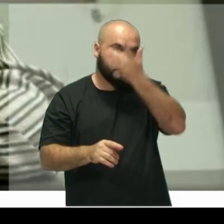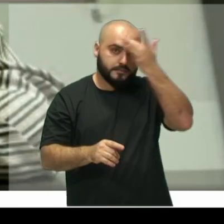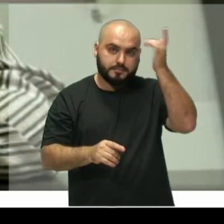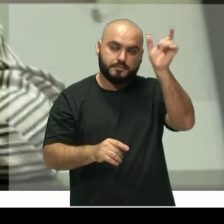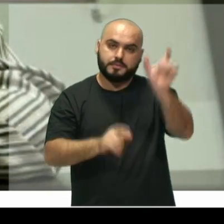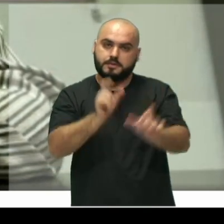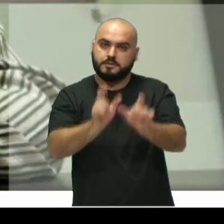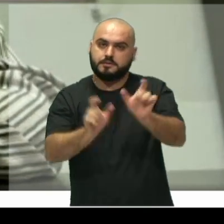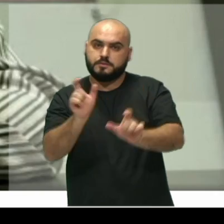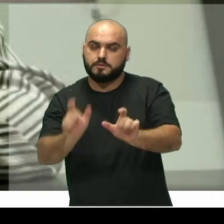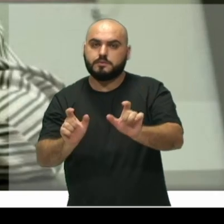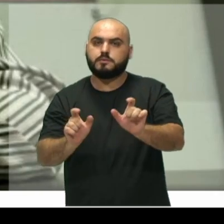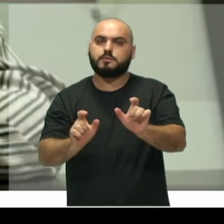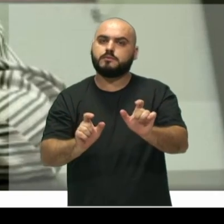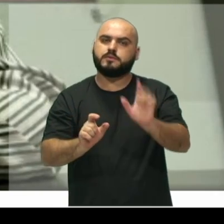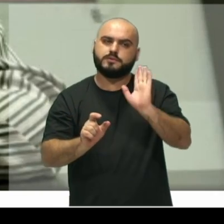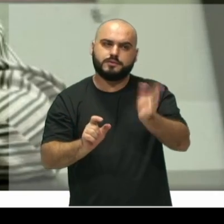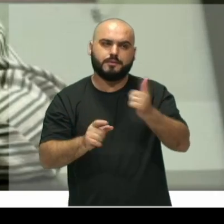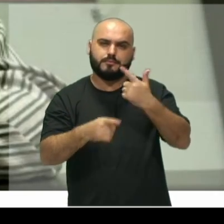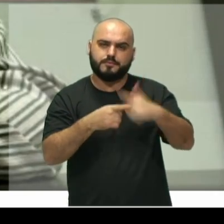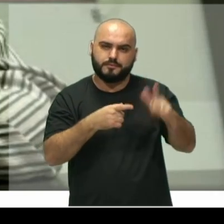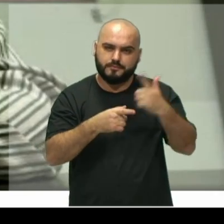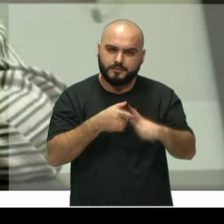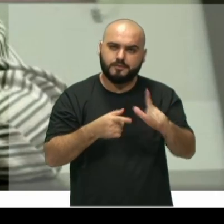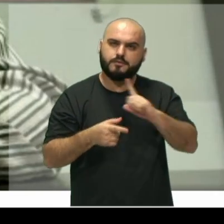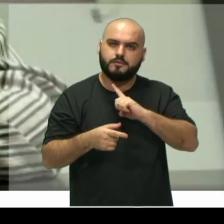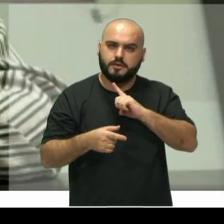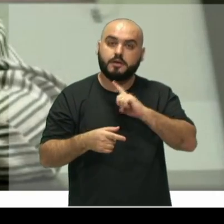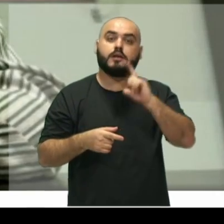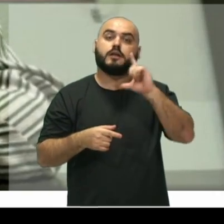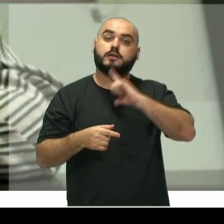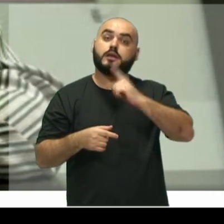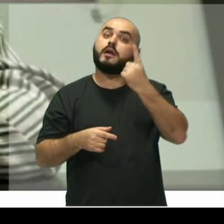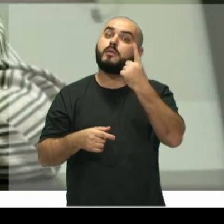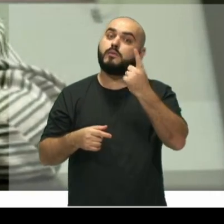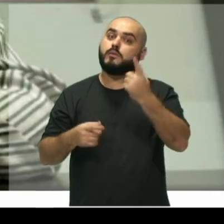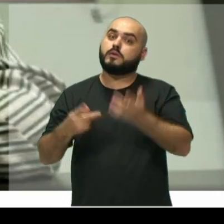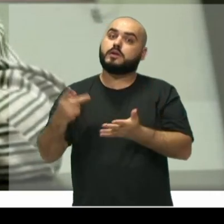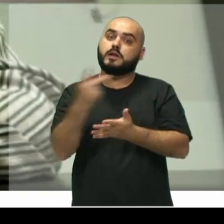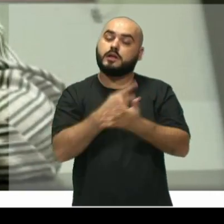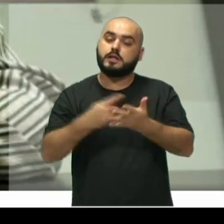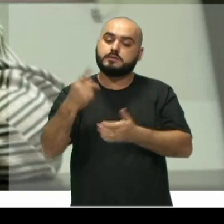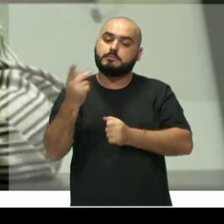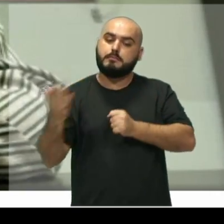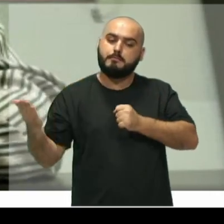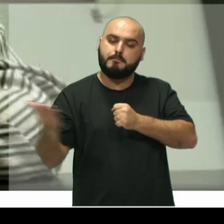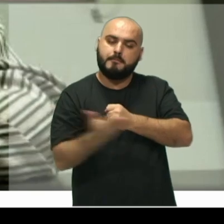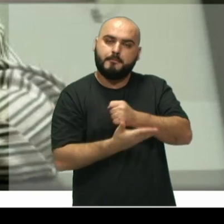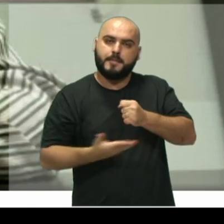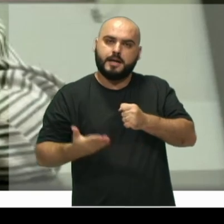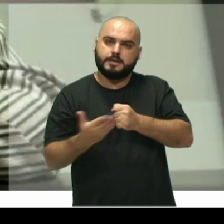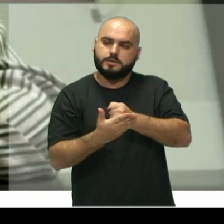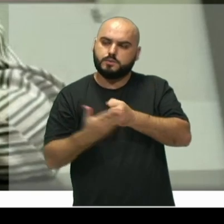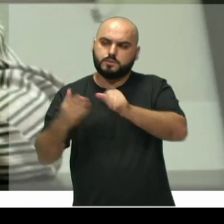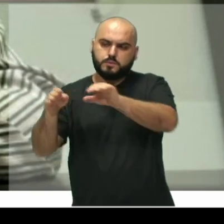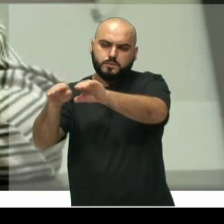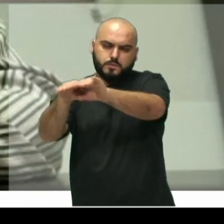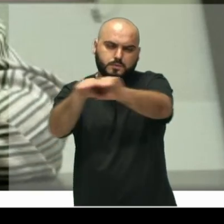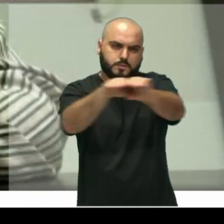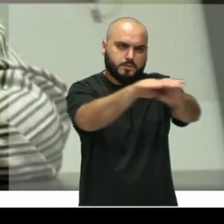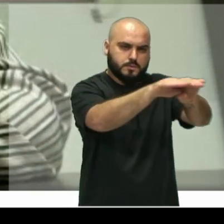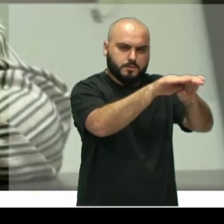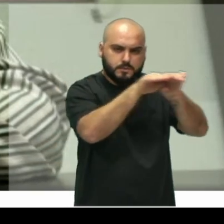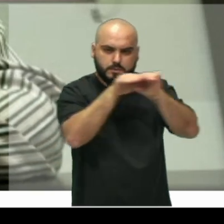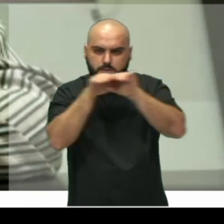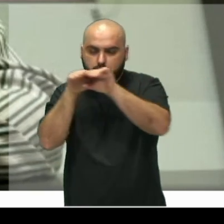já tem a sua locomoção comprometida. Então, existe um desenho de padronização, onde garante com autonomia que